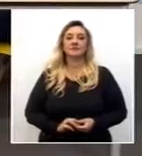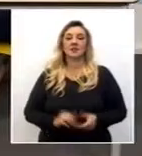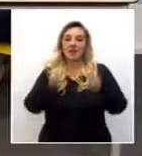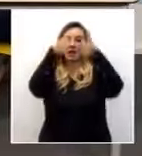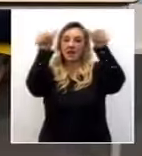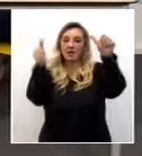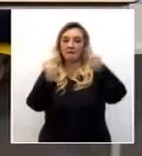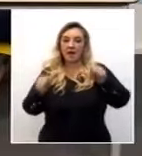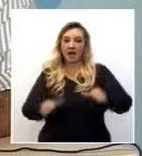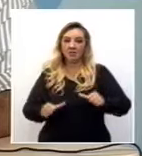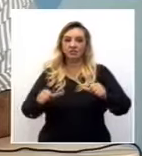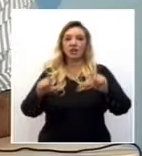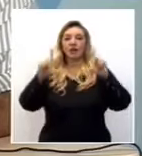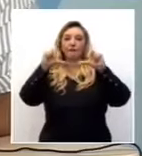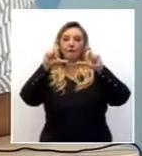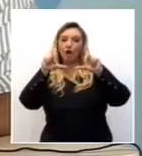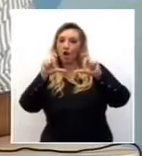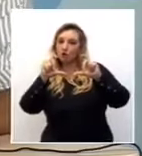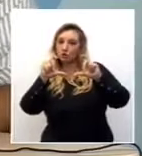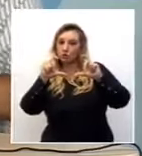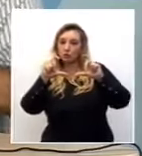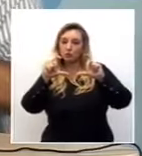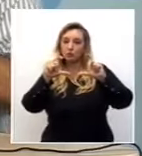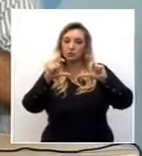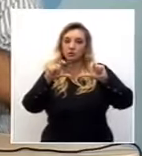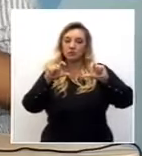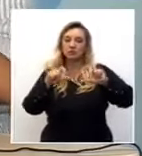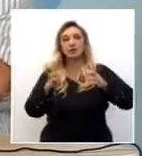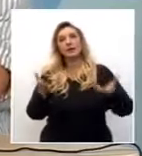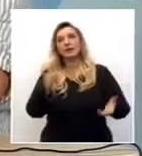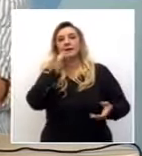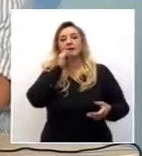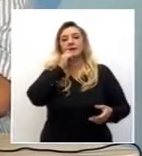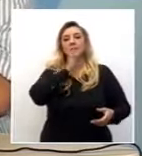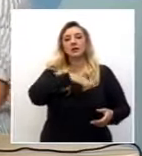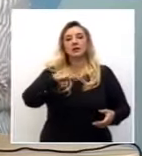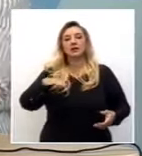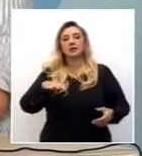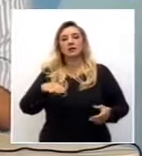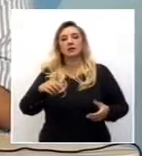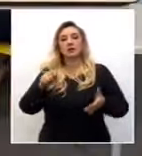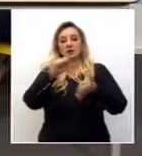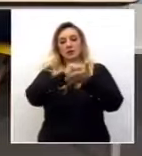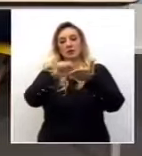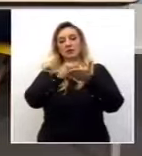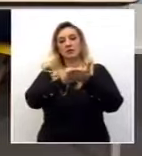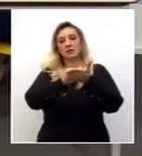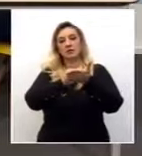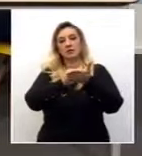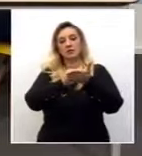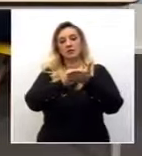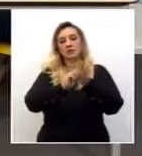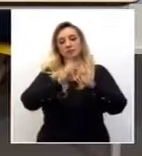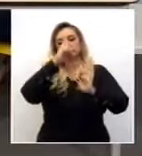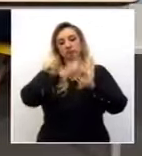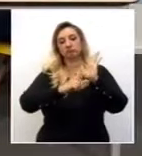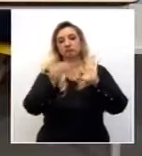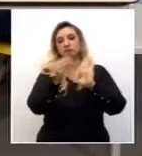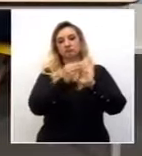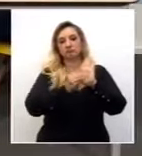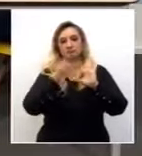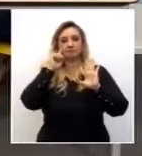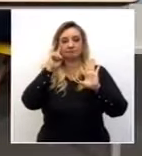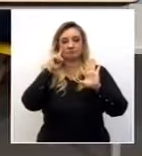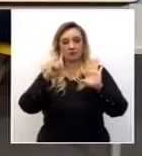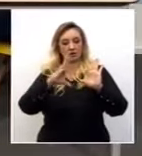Uma foto, né? Então, quer dizer, o aluno fez no seu bloco de anotações, no seu diário de bordo, ele pode